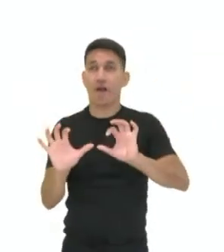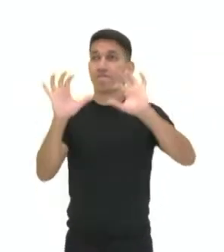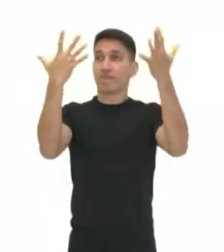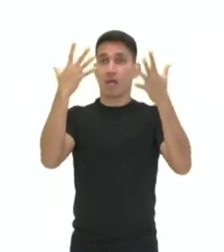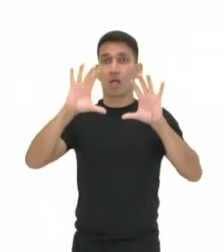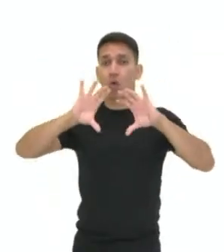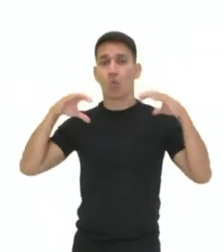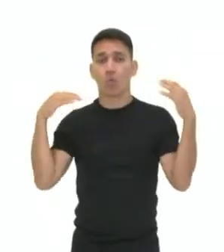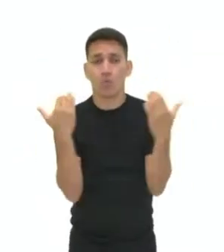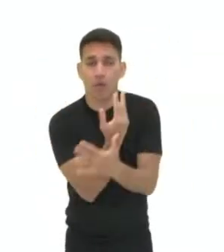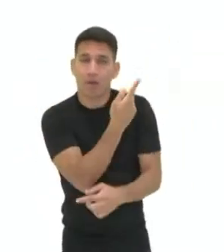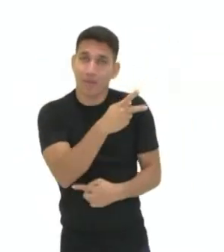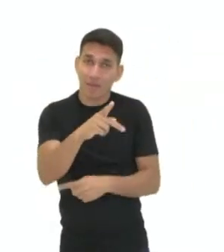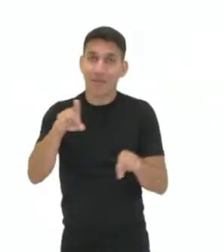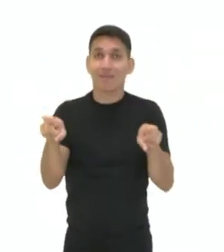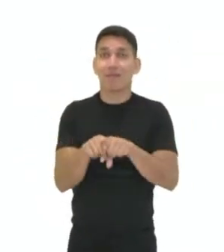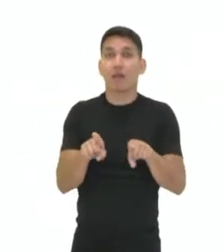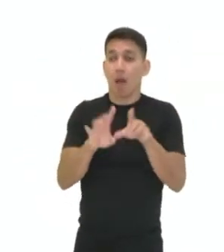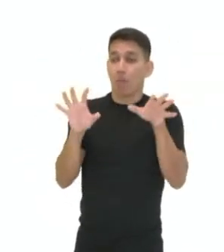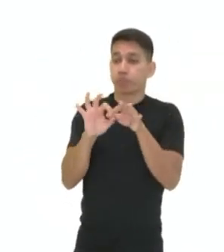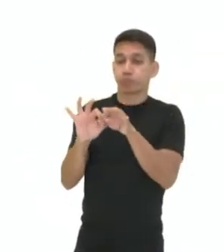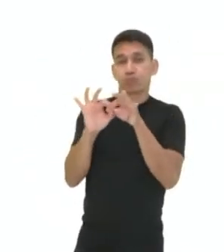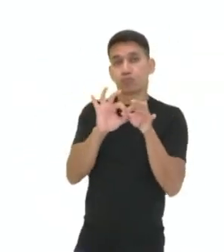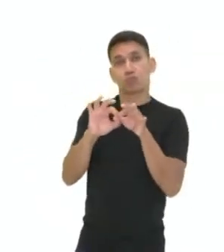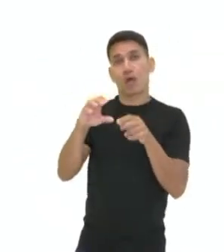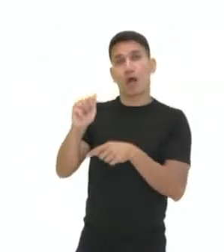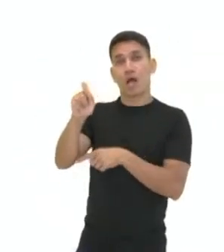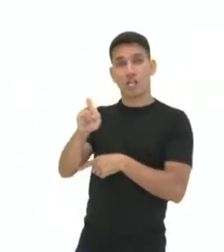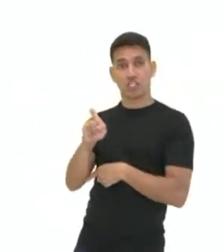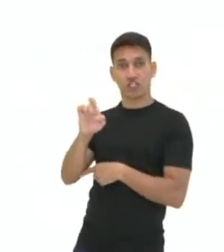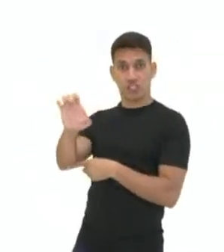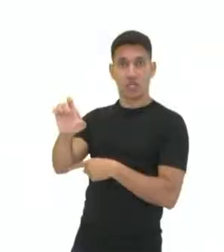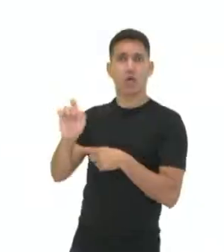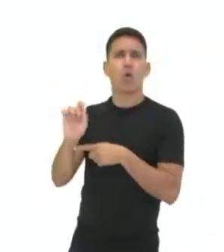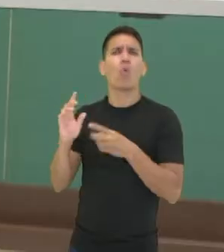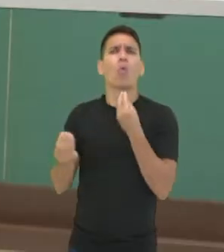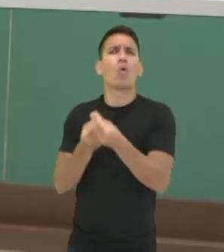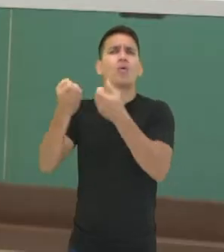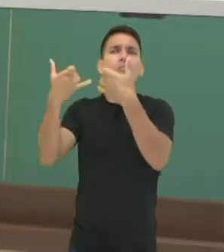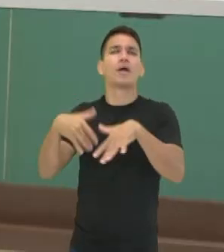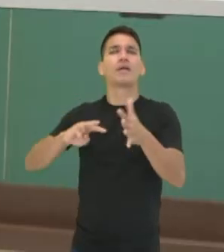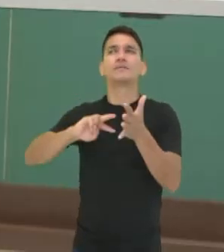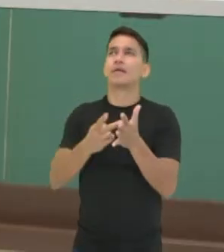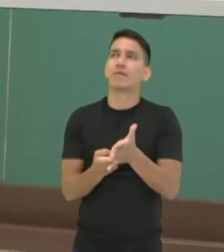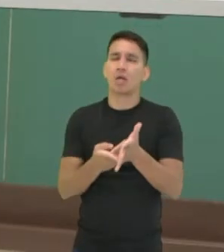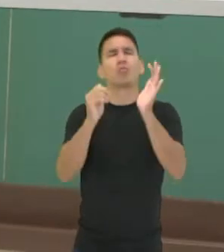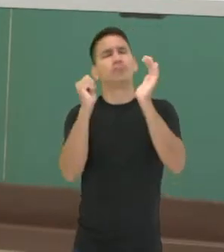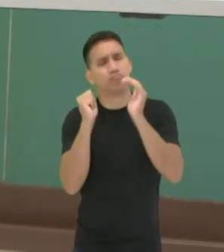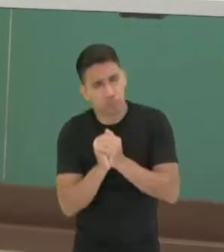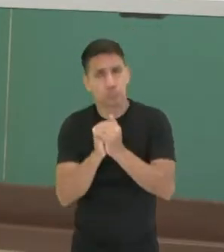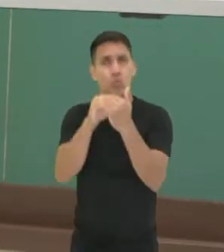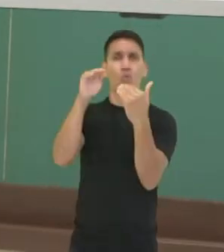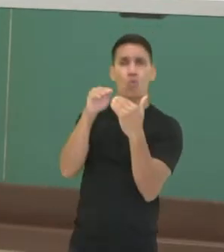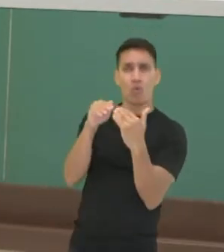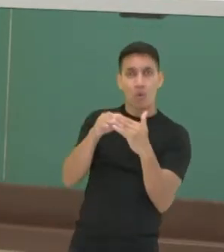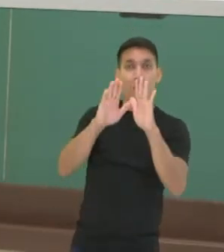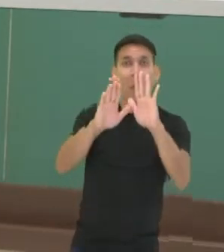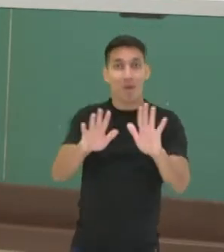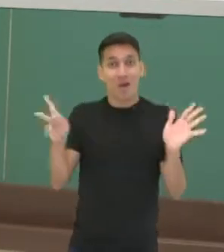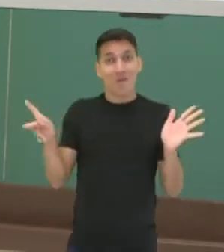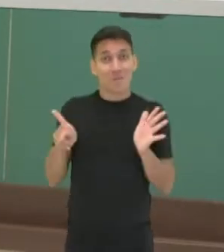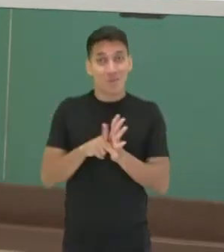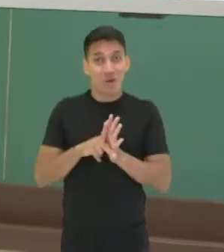iniciações estão ligadas ao axé. Axé pode ser chamado de assim seja, amém, mas axé é o próprio segredo